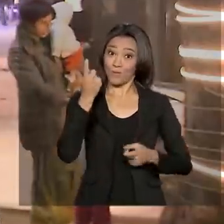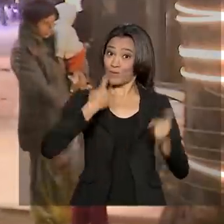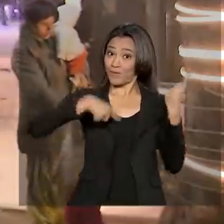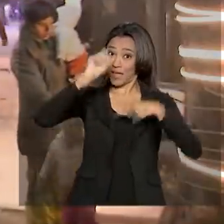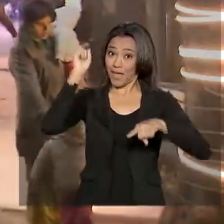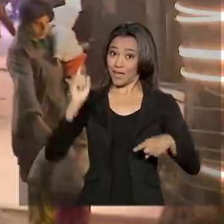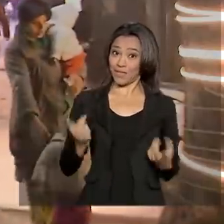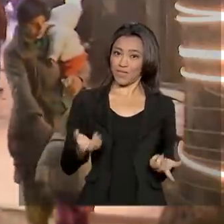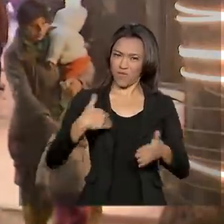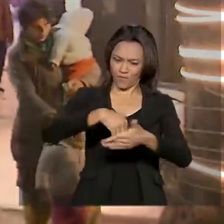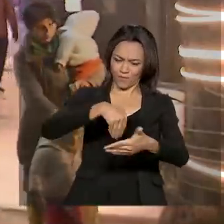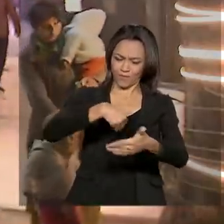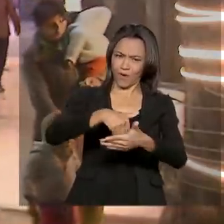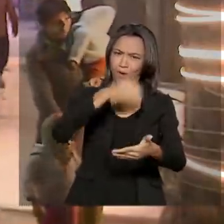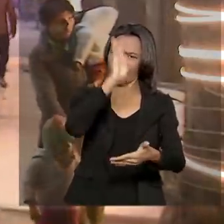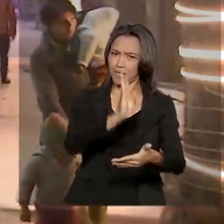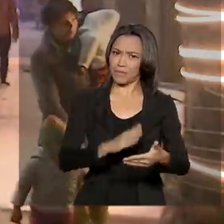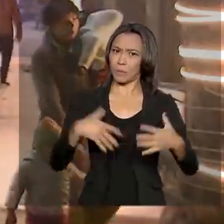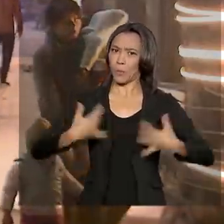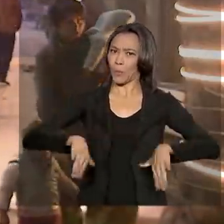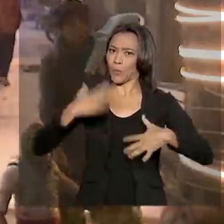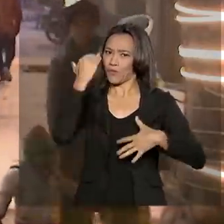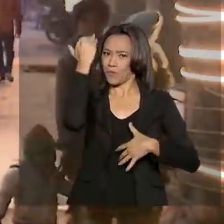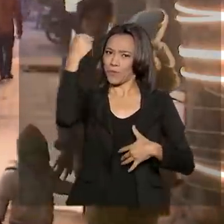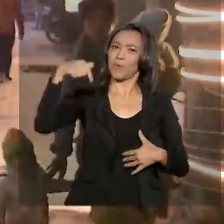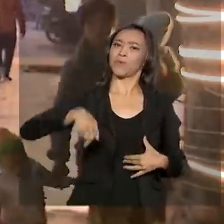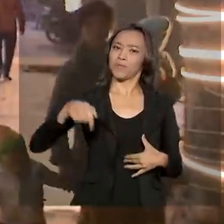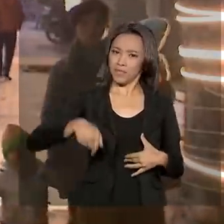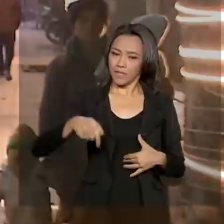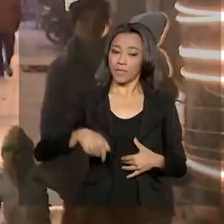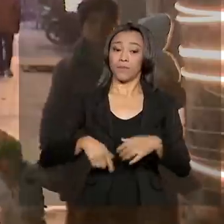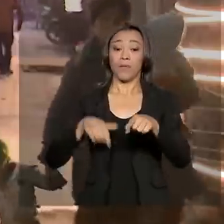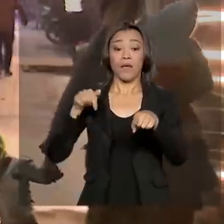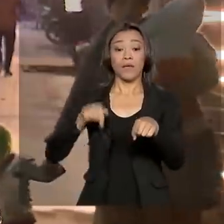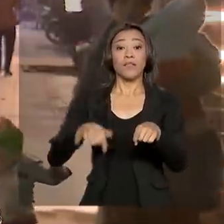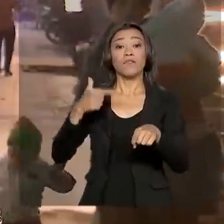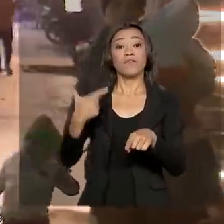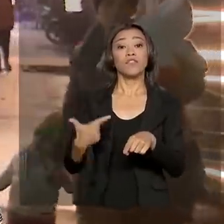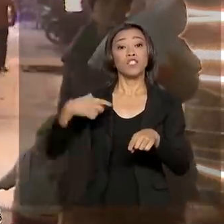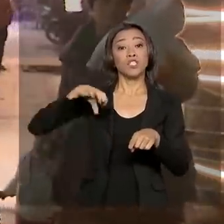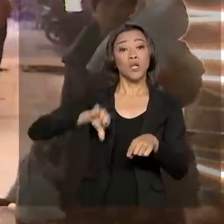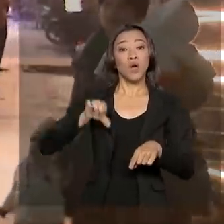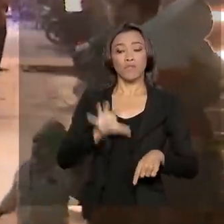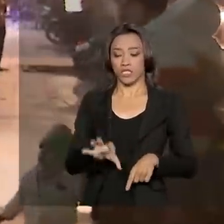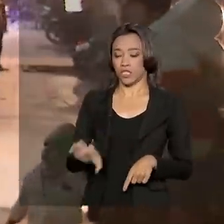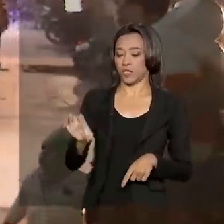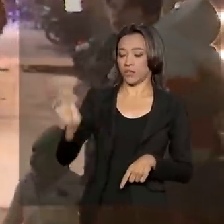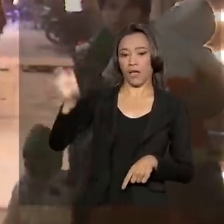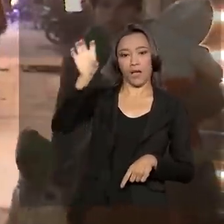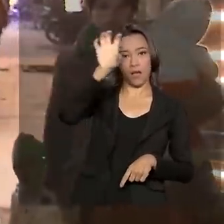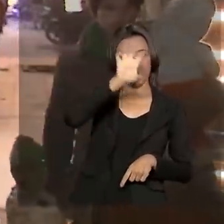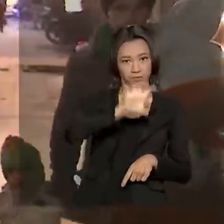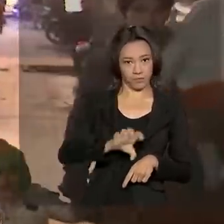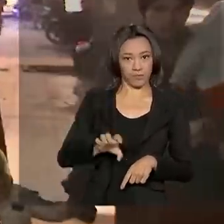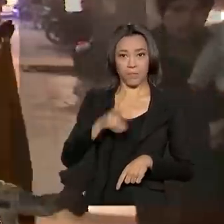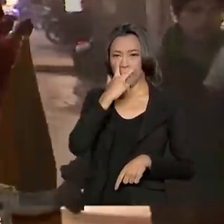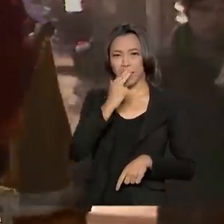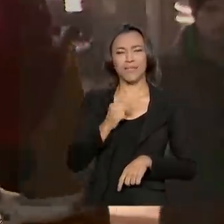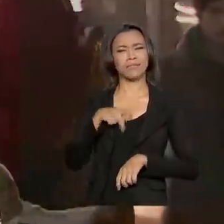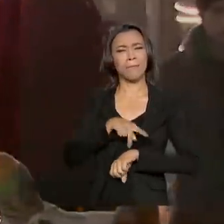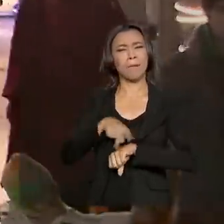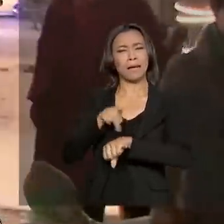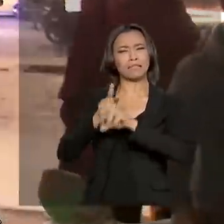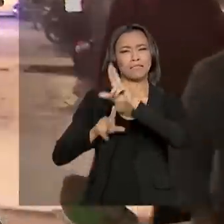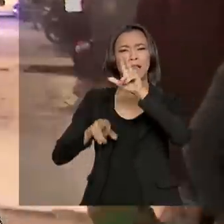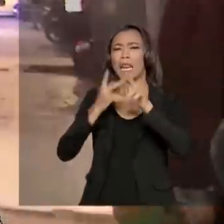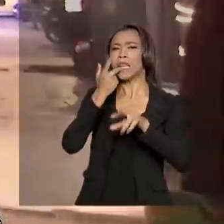fala em futebol. Eu gostaria de salientar rapidinho, Renata, a Índia tem 29 estados e é como se fossem vários países diferentes. Cada um deles fala